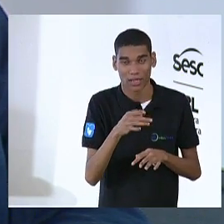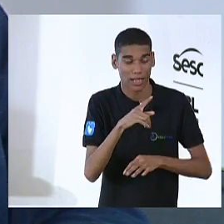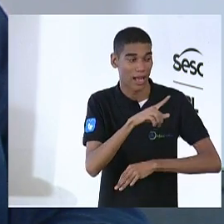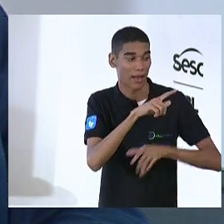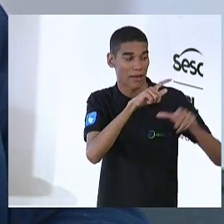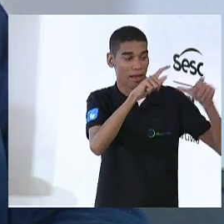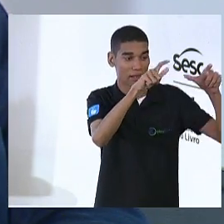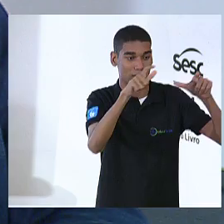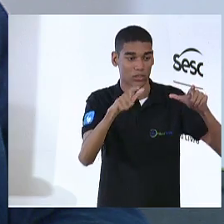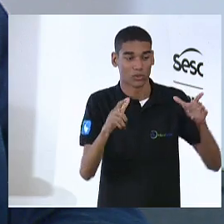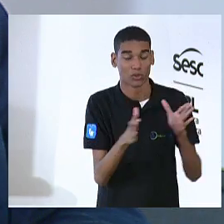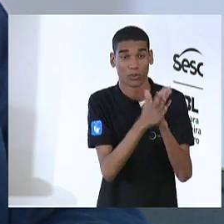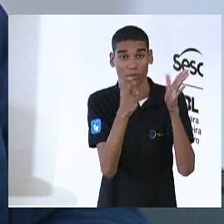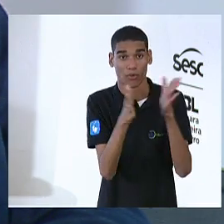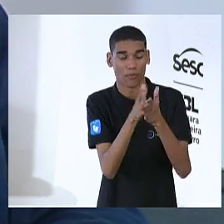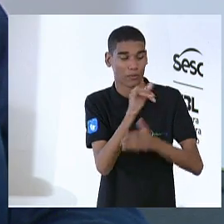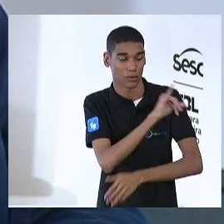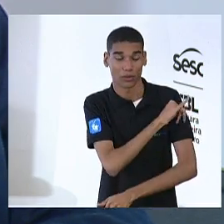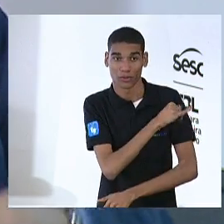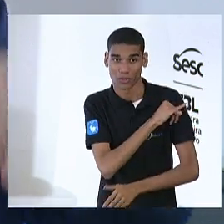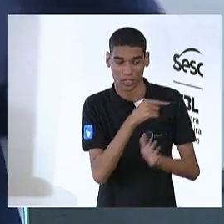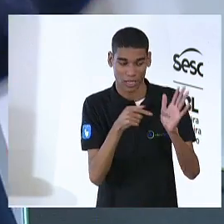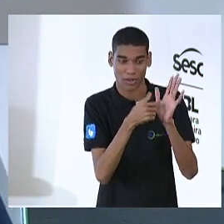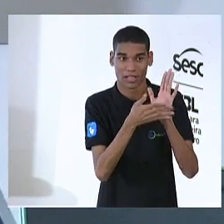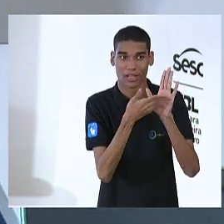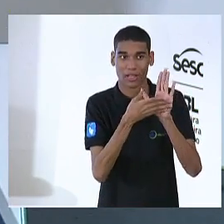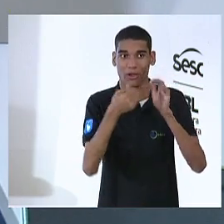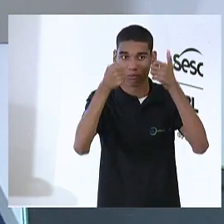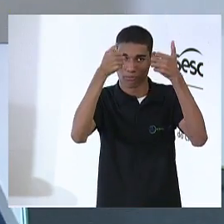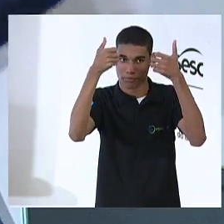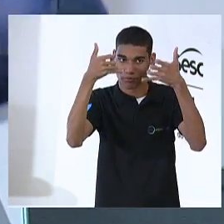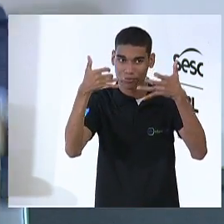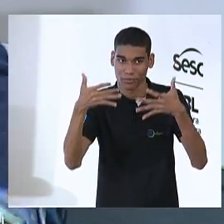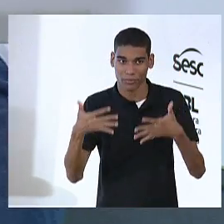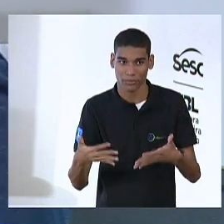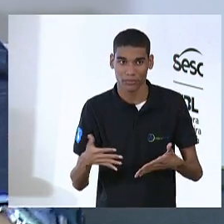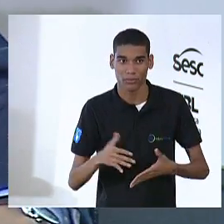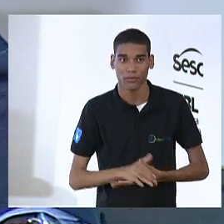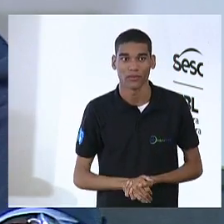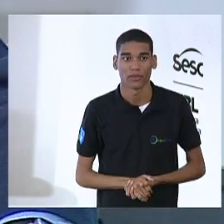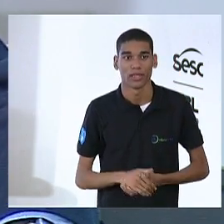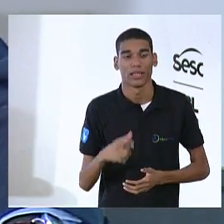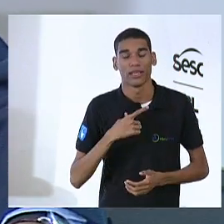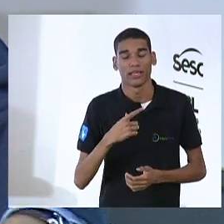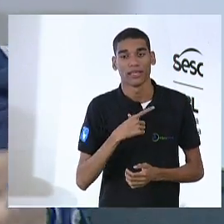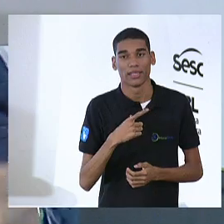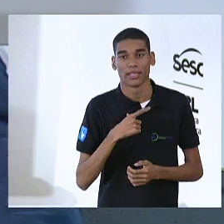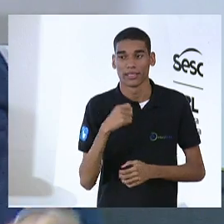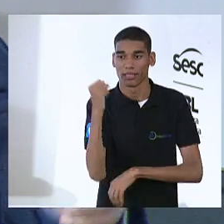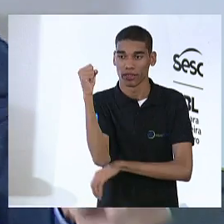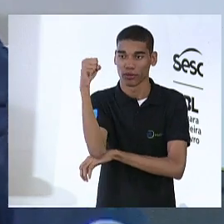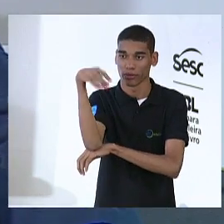né? Você tem bairros onde você tem os fios pendurados de um poste,